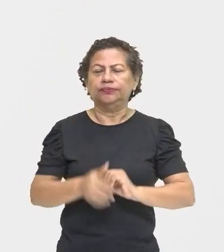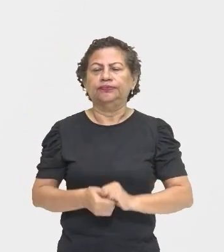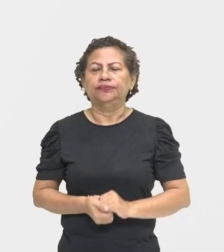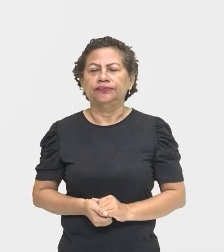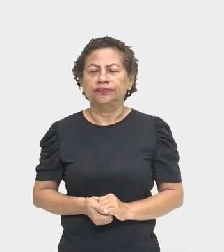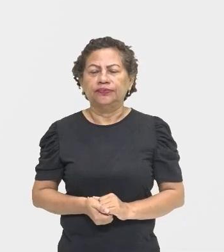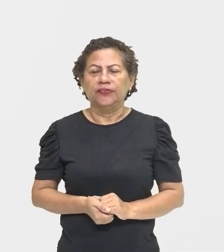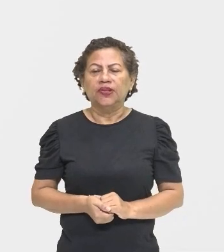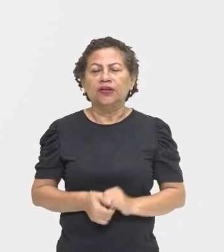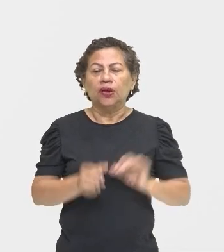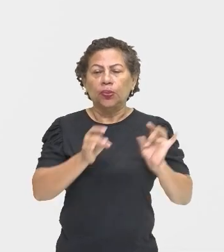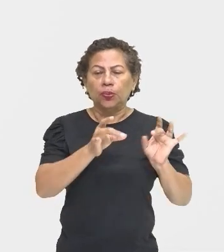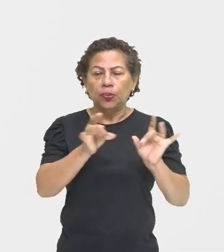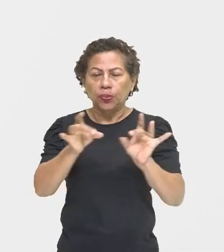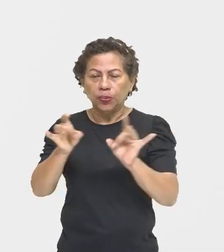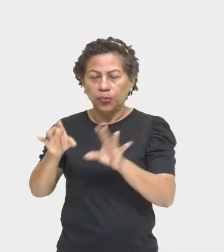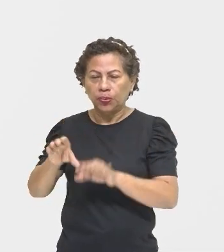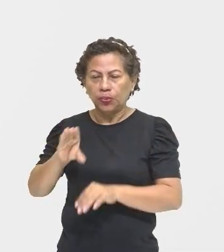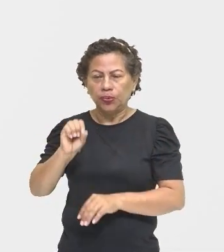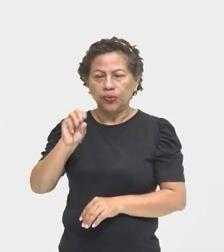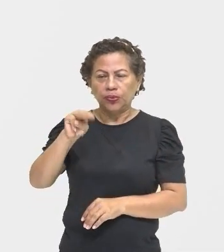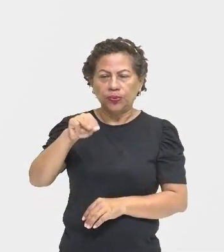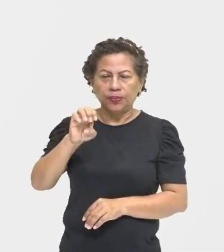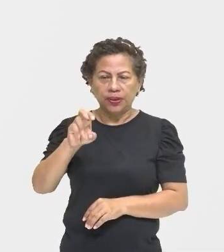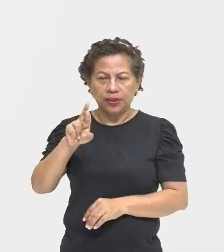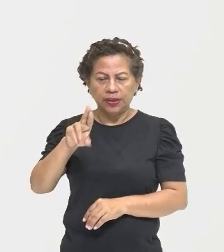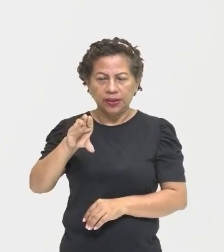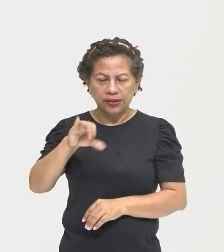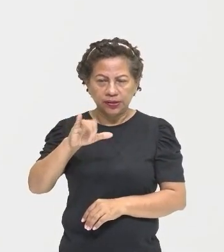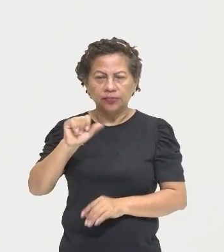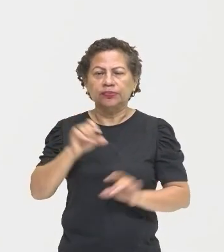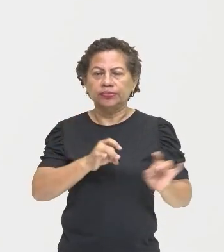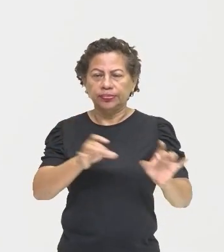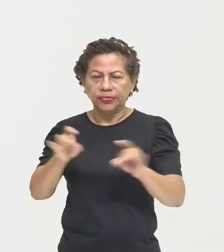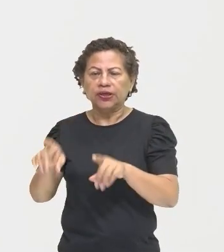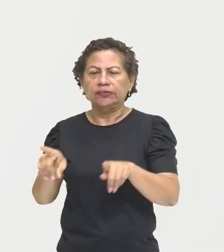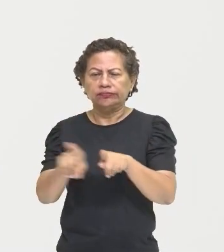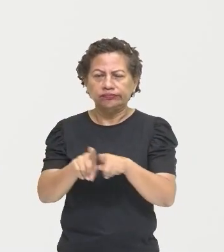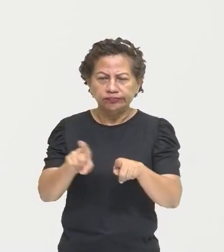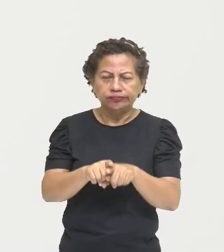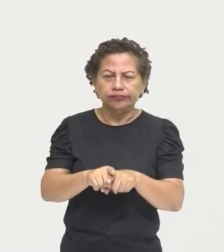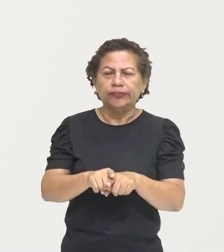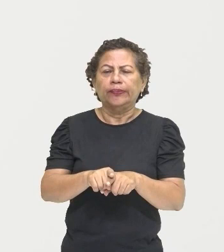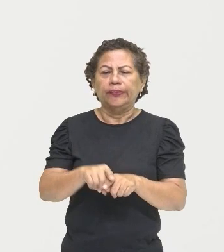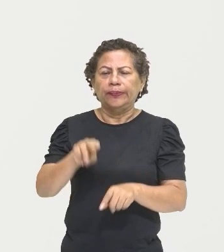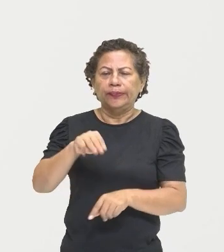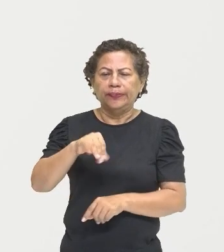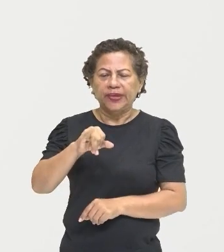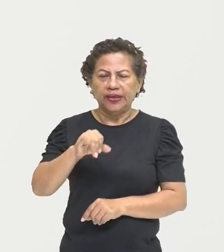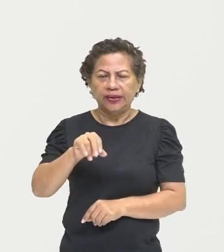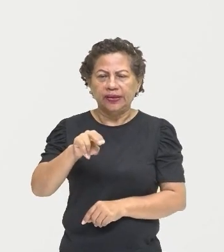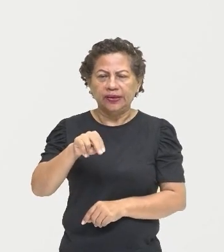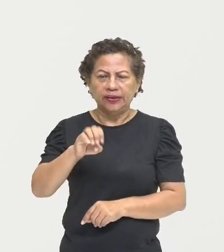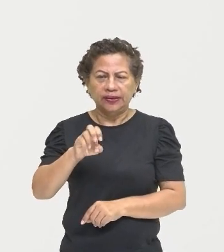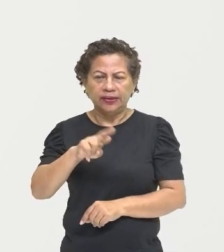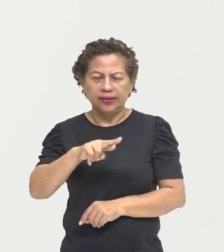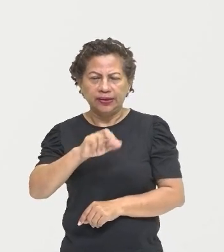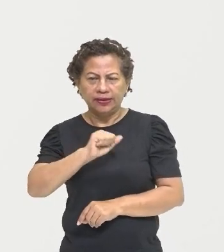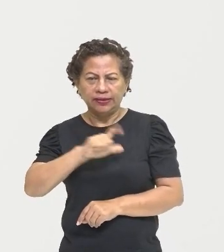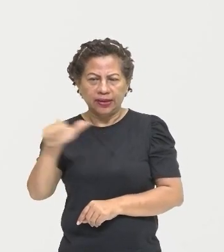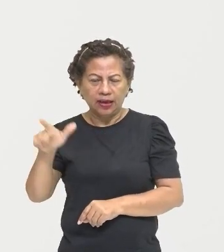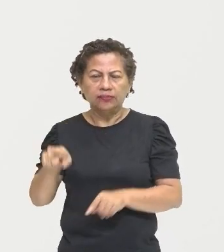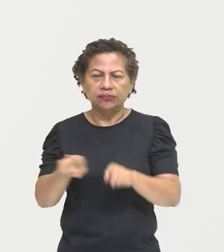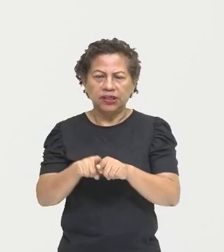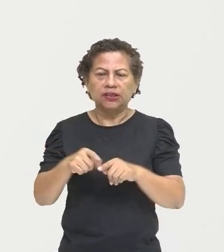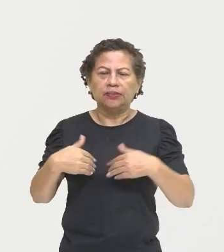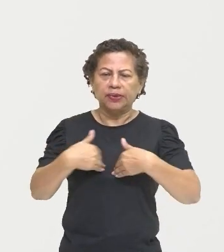o comércio, extração vegetal, mineral e animal, tá certo? Temos